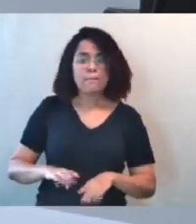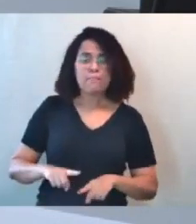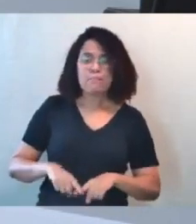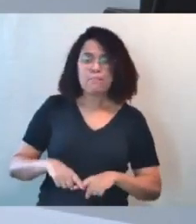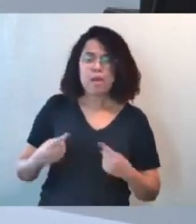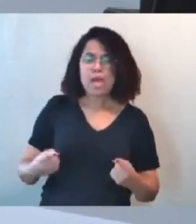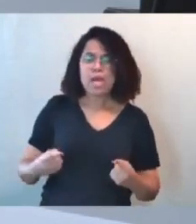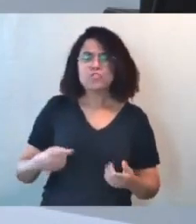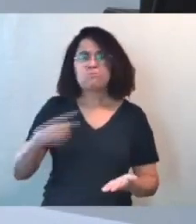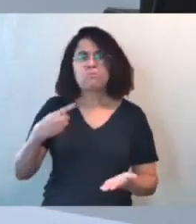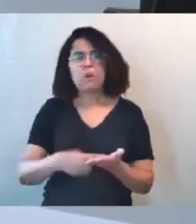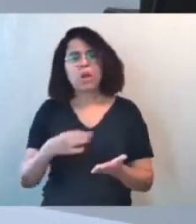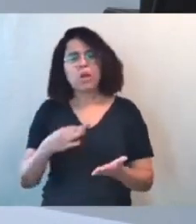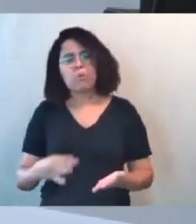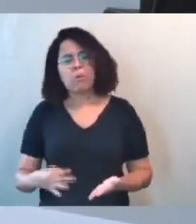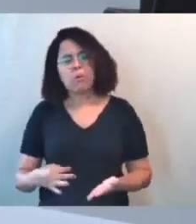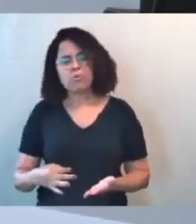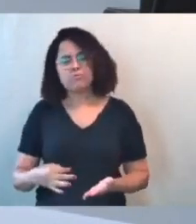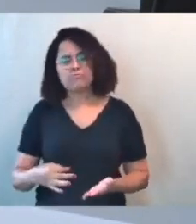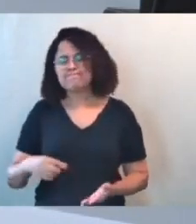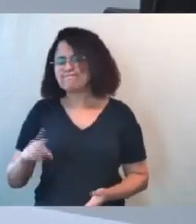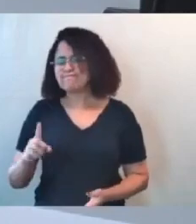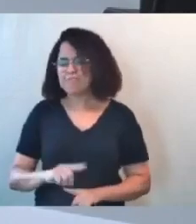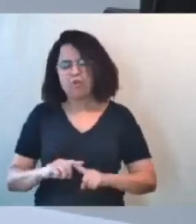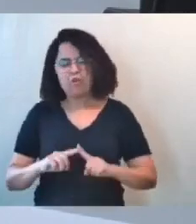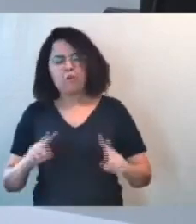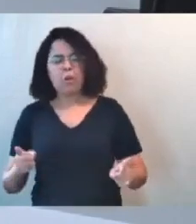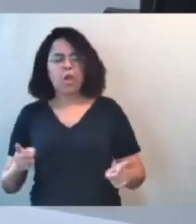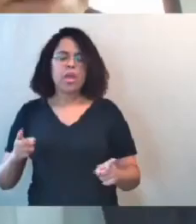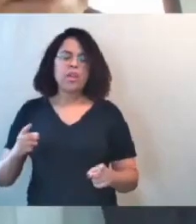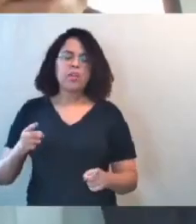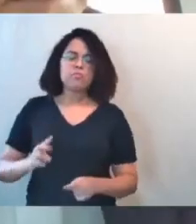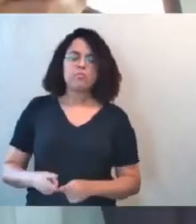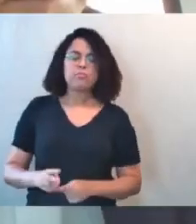descumprido, a responsabilidade aí vai ser de quem?